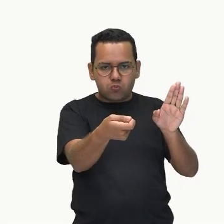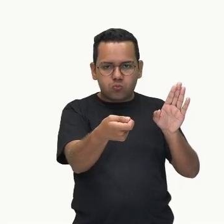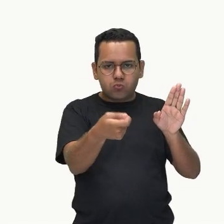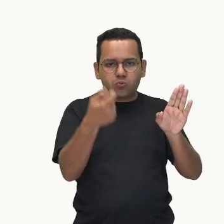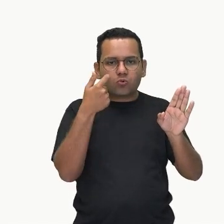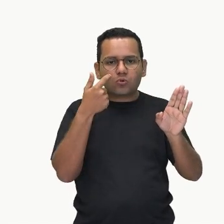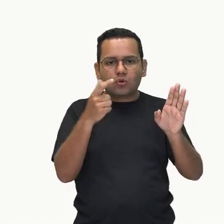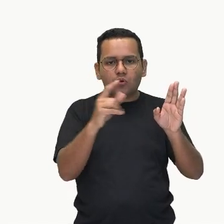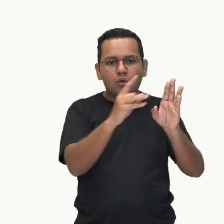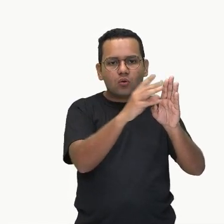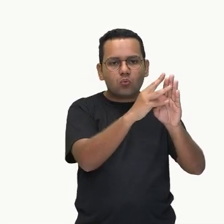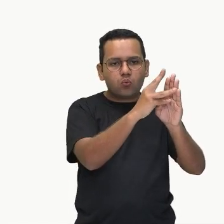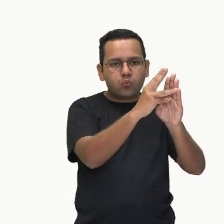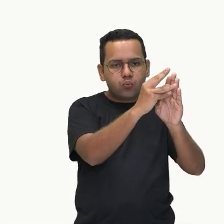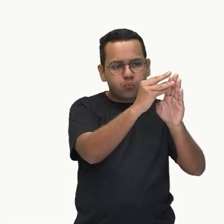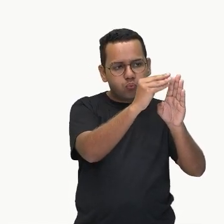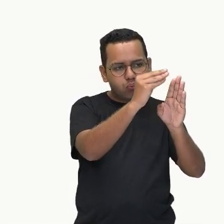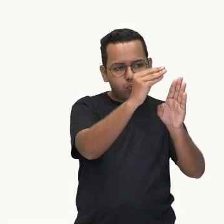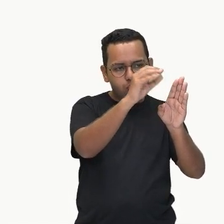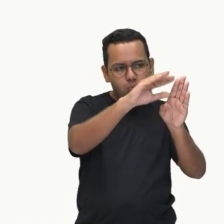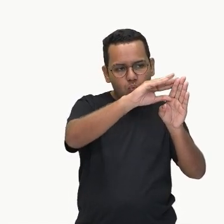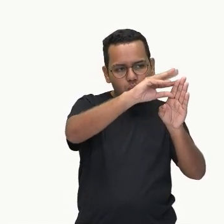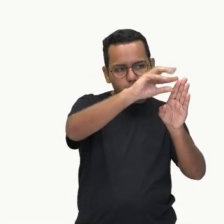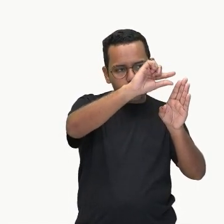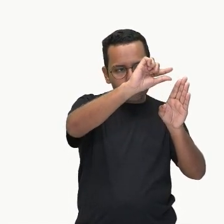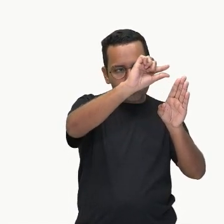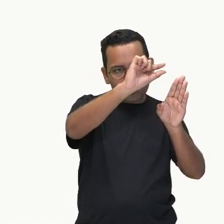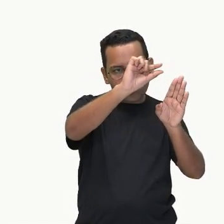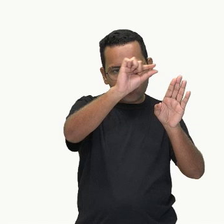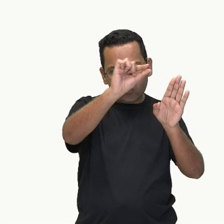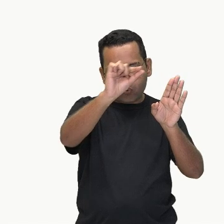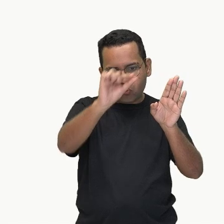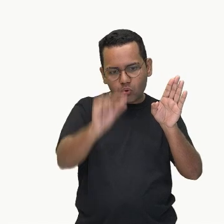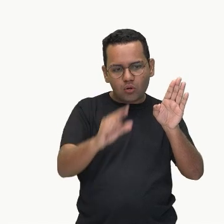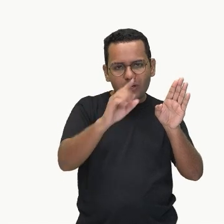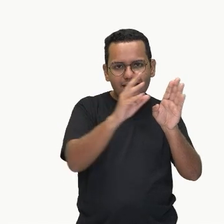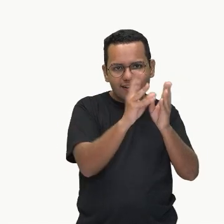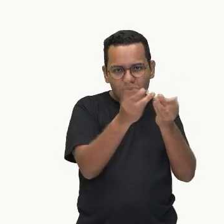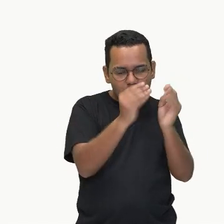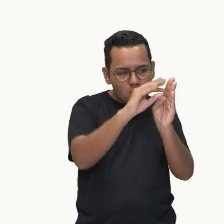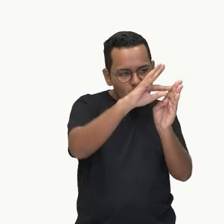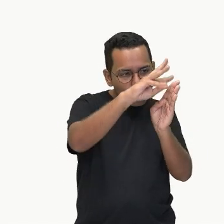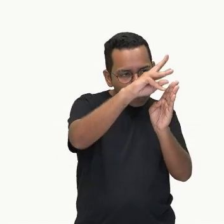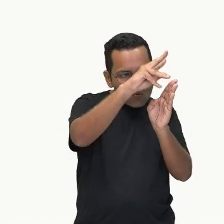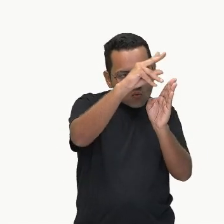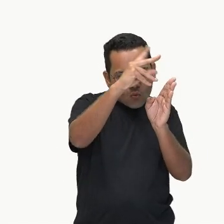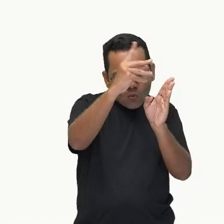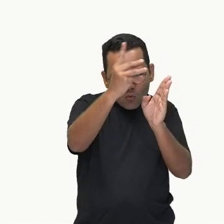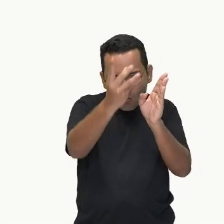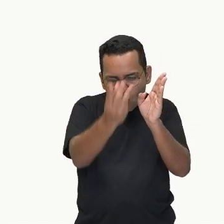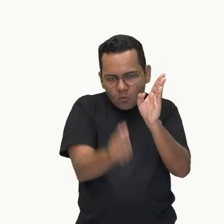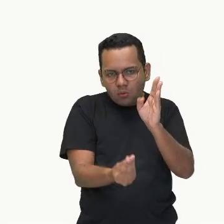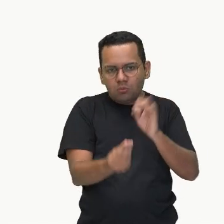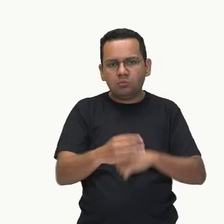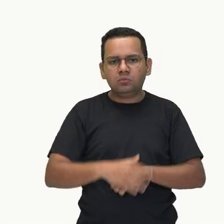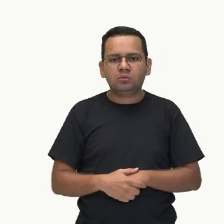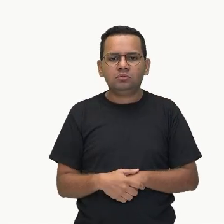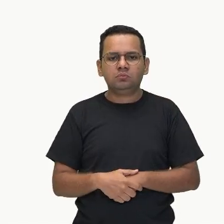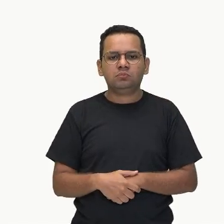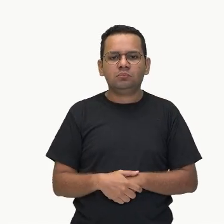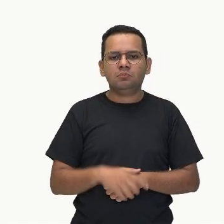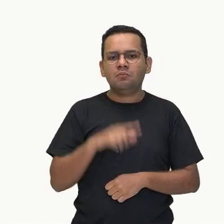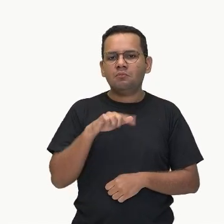esse caminho, vai entrar nesse tubo e ele vai começar a condensar. O que é condensar? É quando